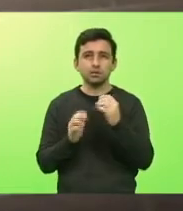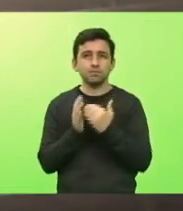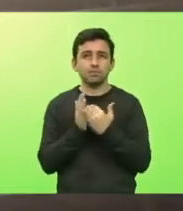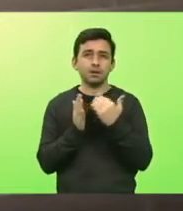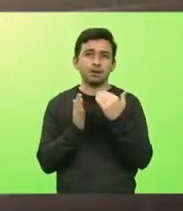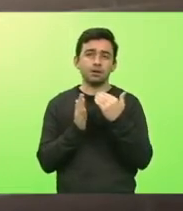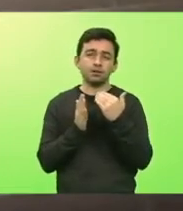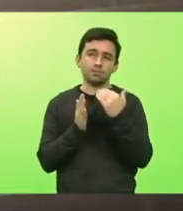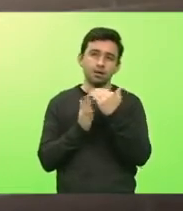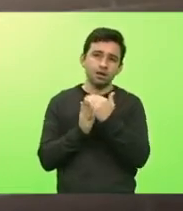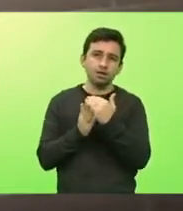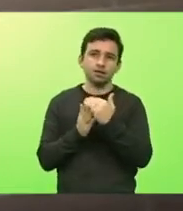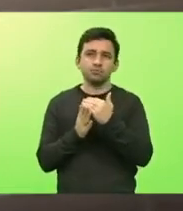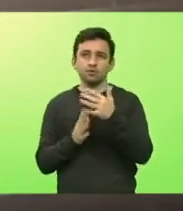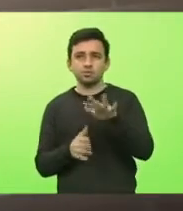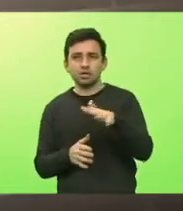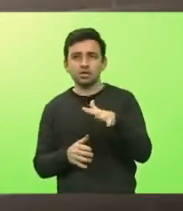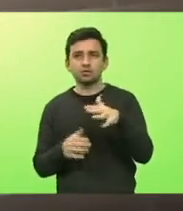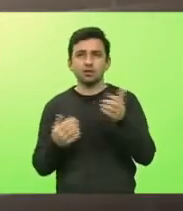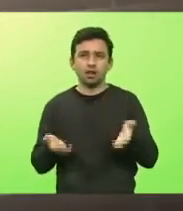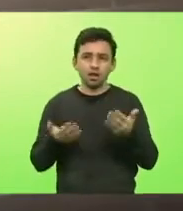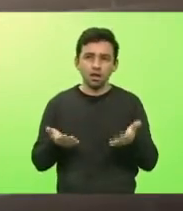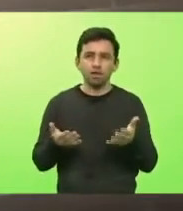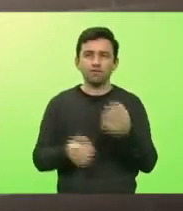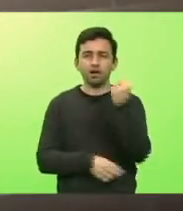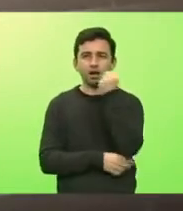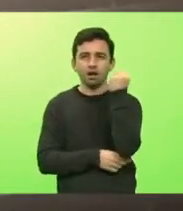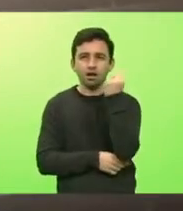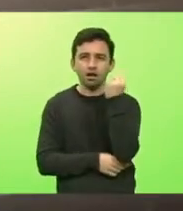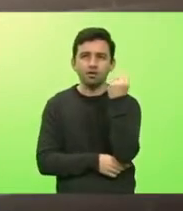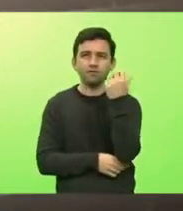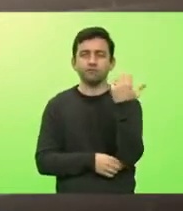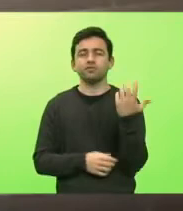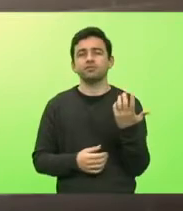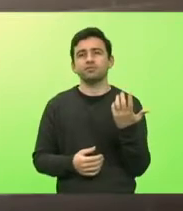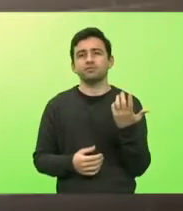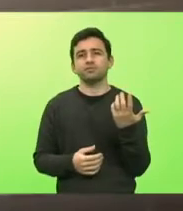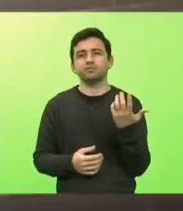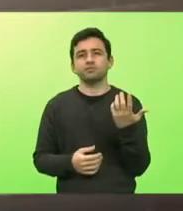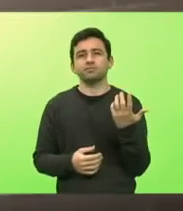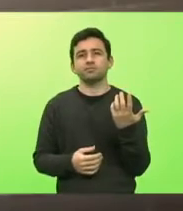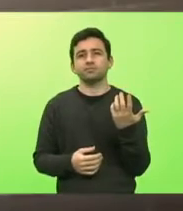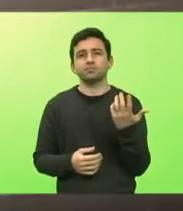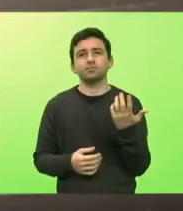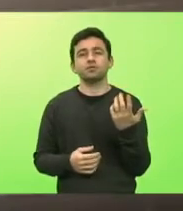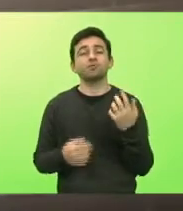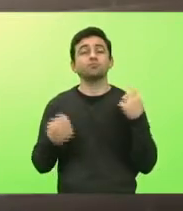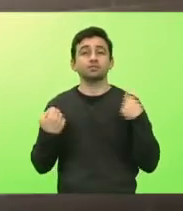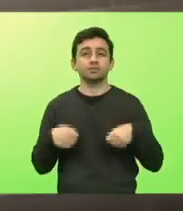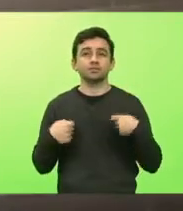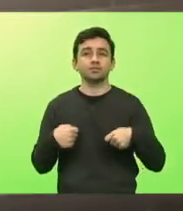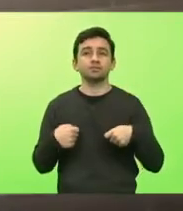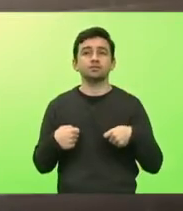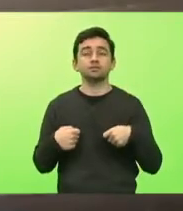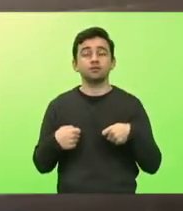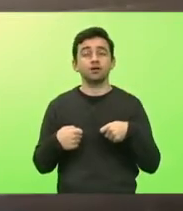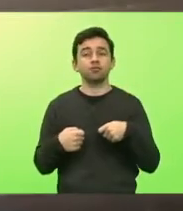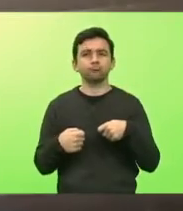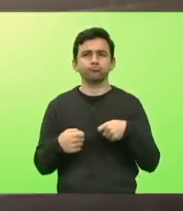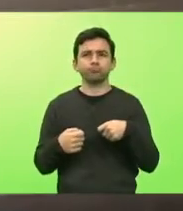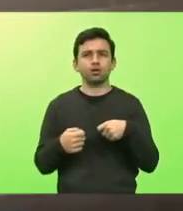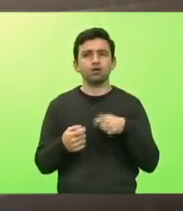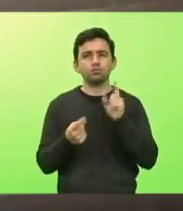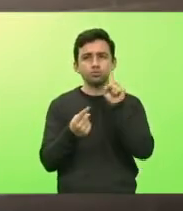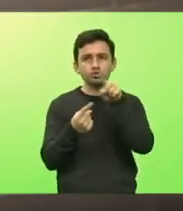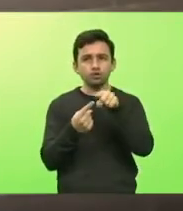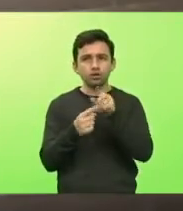grau médio, leve, gravíssimo, né? Moderado. Isso deve ser um horizonte para a